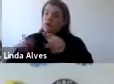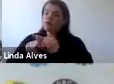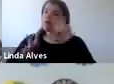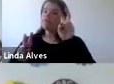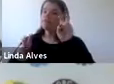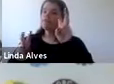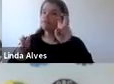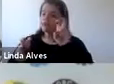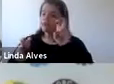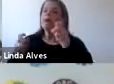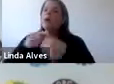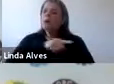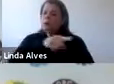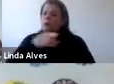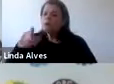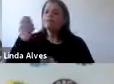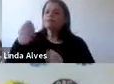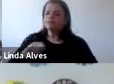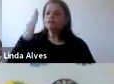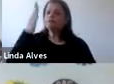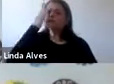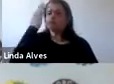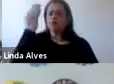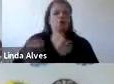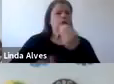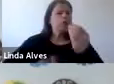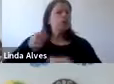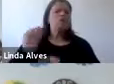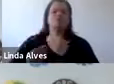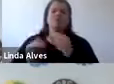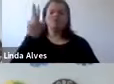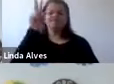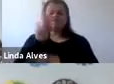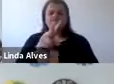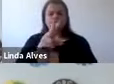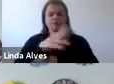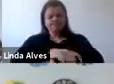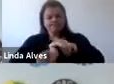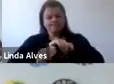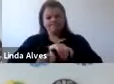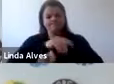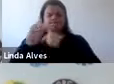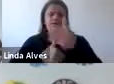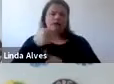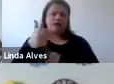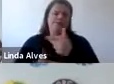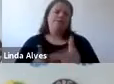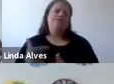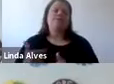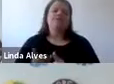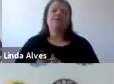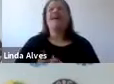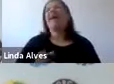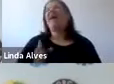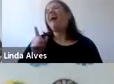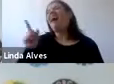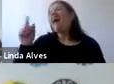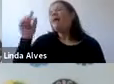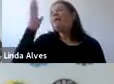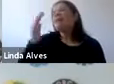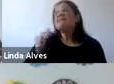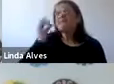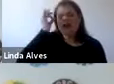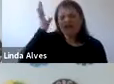os trabalhadores precisam saber de que forma podemos protegê-los. E daí, eles pensam o quê? Ah, no Brasil é mais fácil, né? Porque a